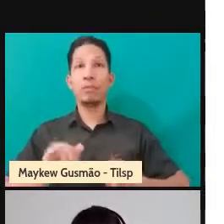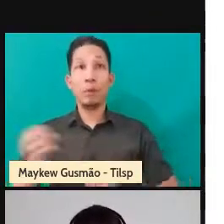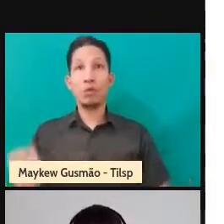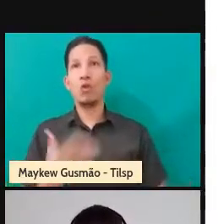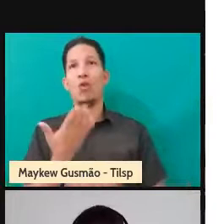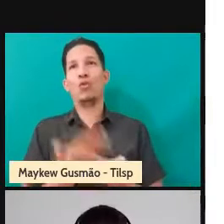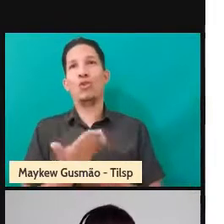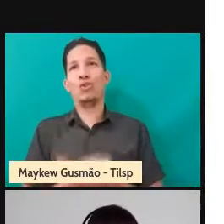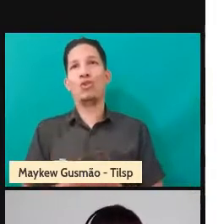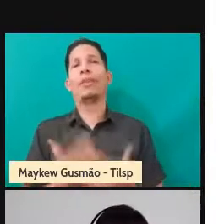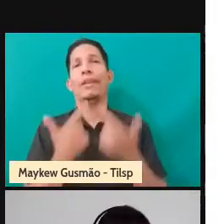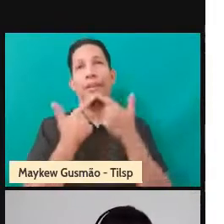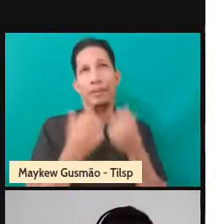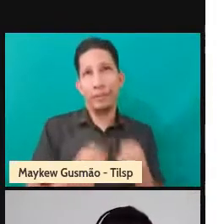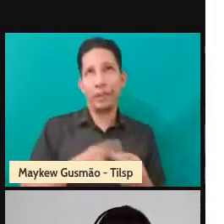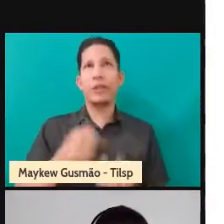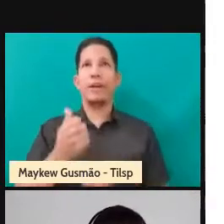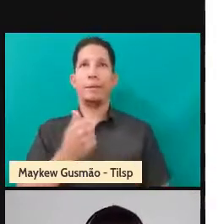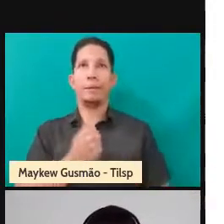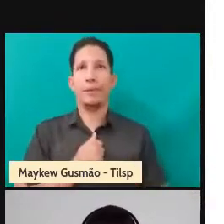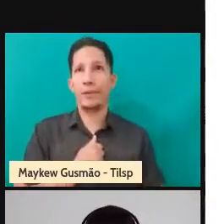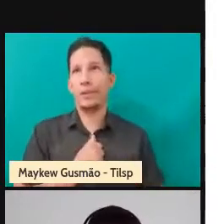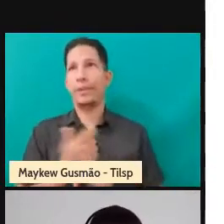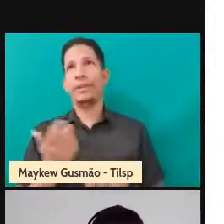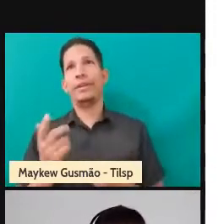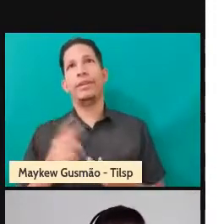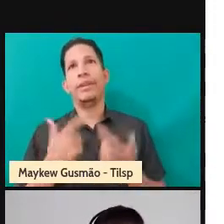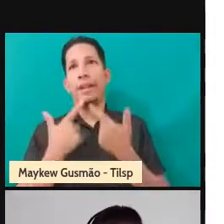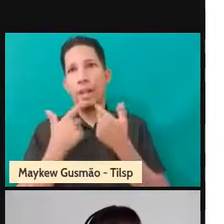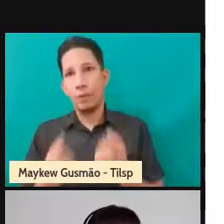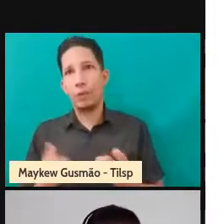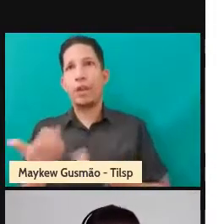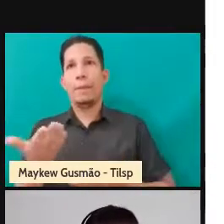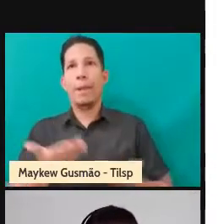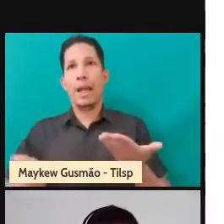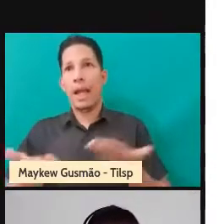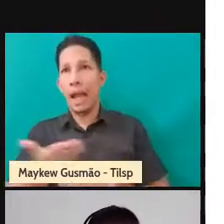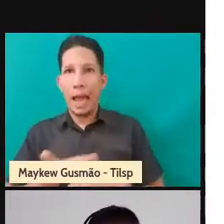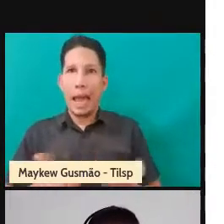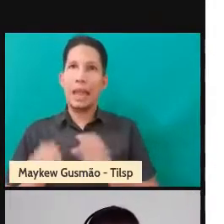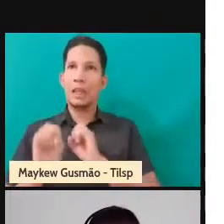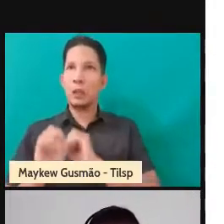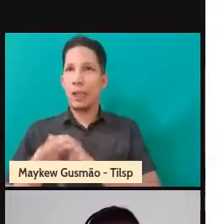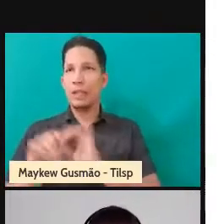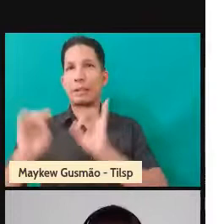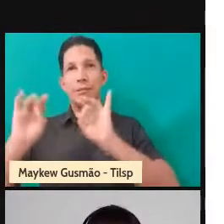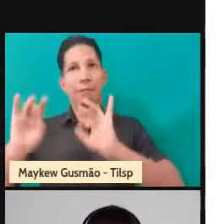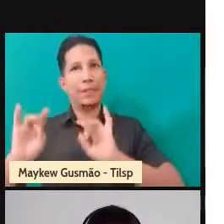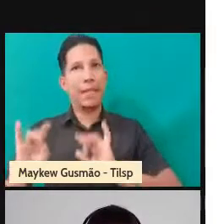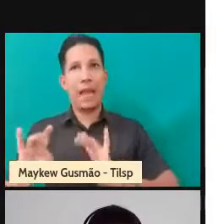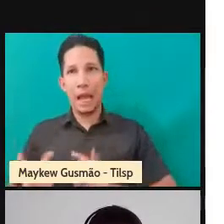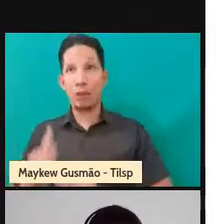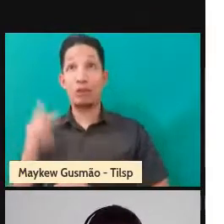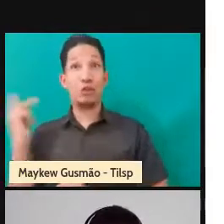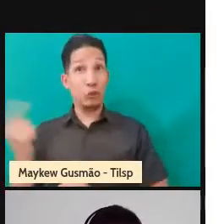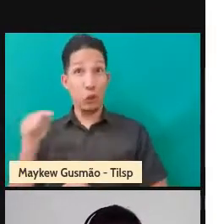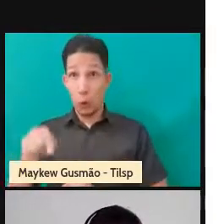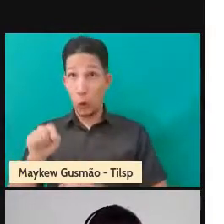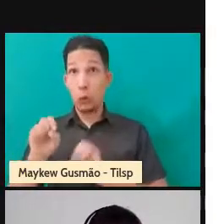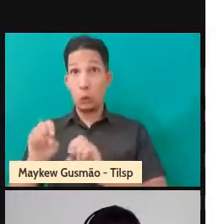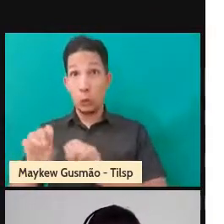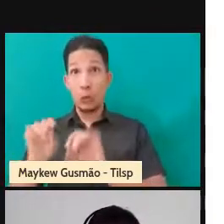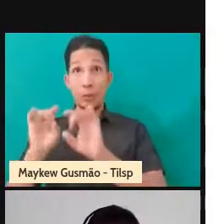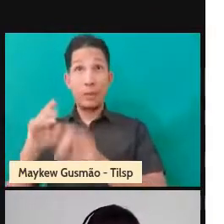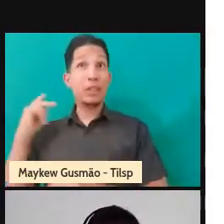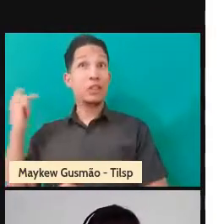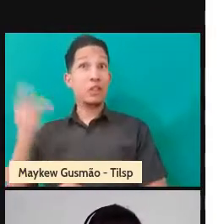da linguística, da antropologia, da linguística aplicada, né, da educação especial, que tem um histórico muito importante, né,